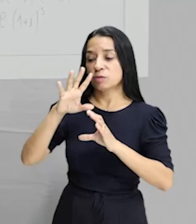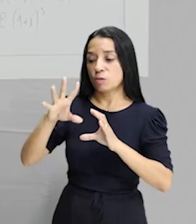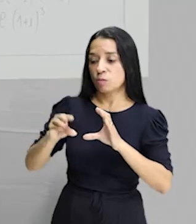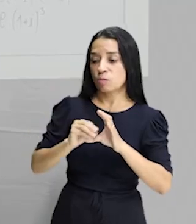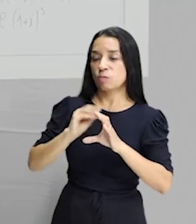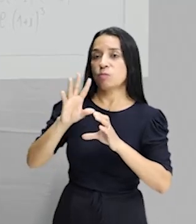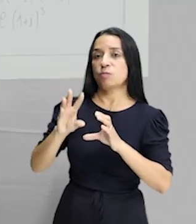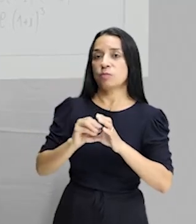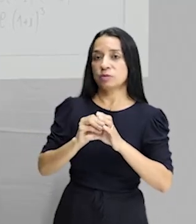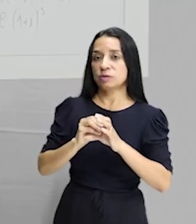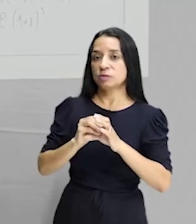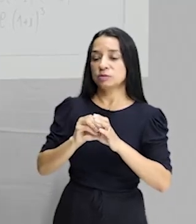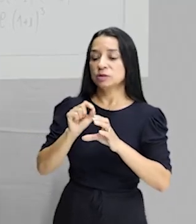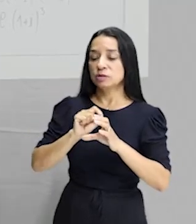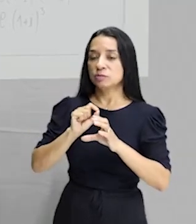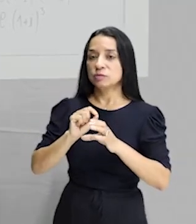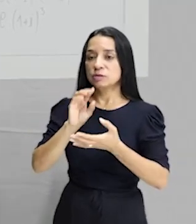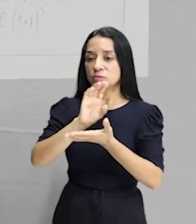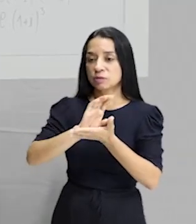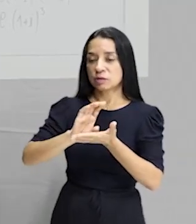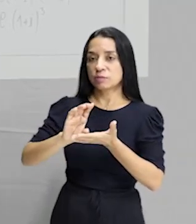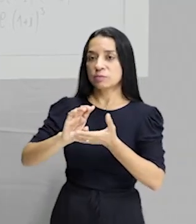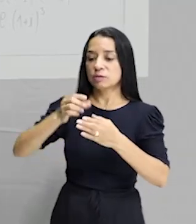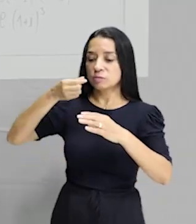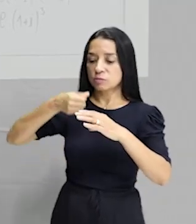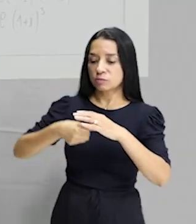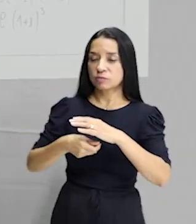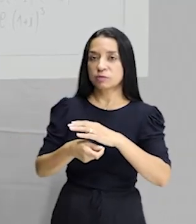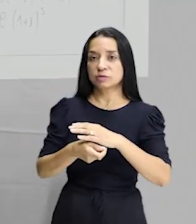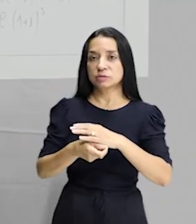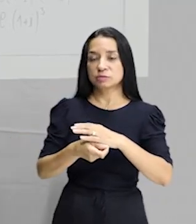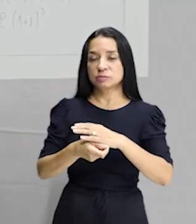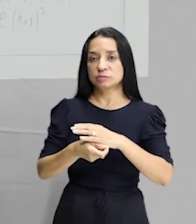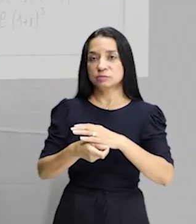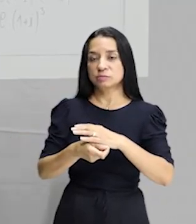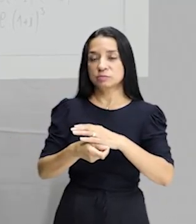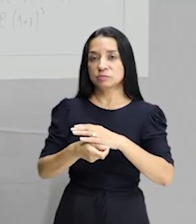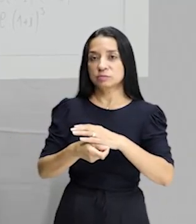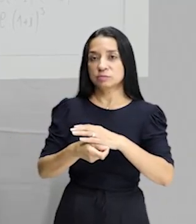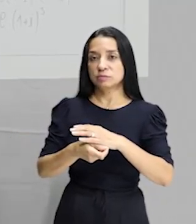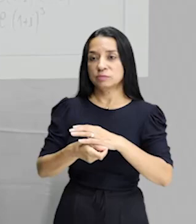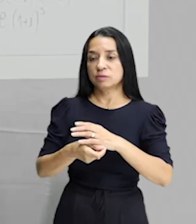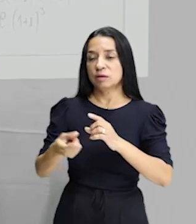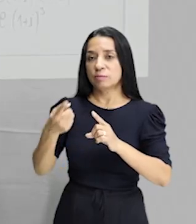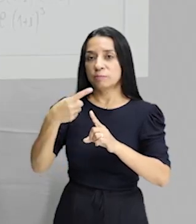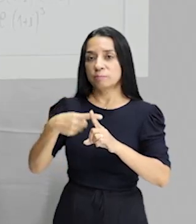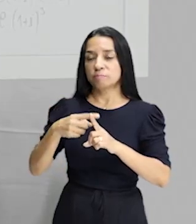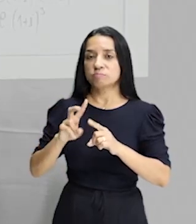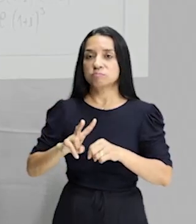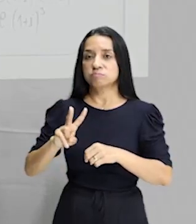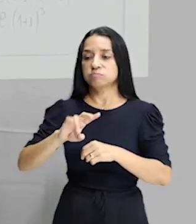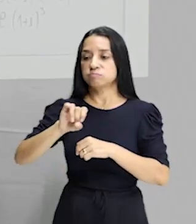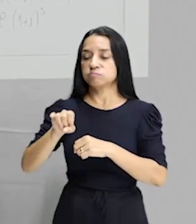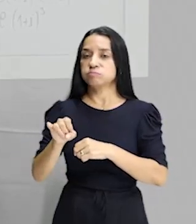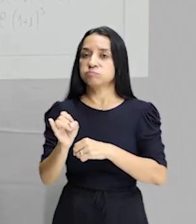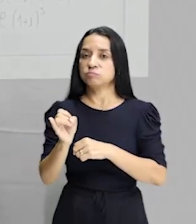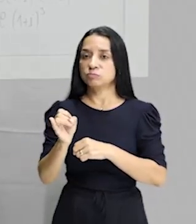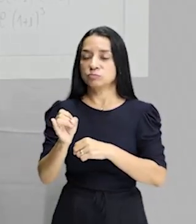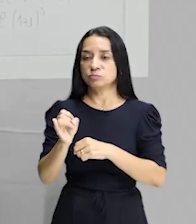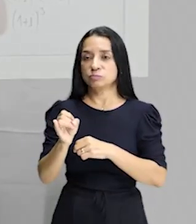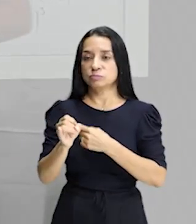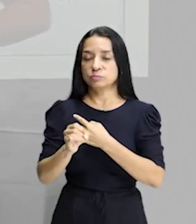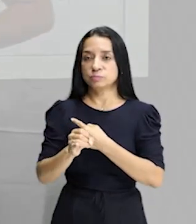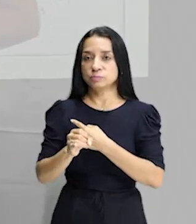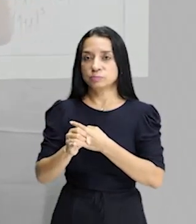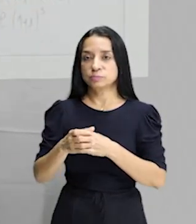montante é o capital investido né montante é igual ao capital que Você investiu mas o valor do juros da aplicação